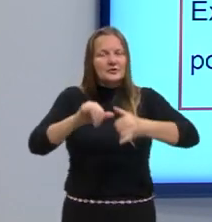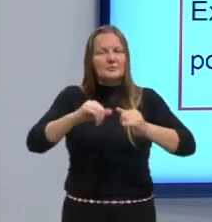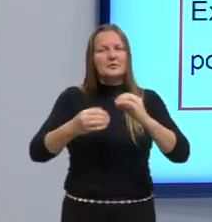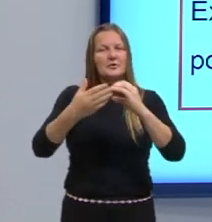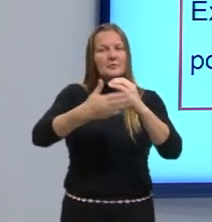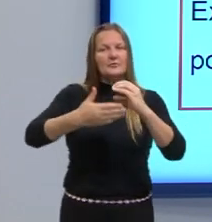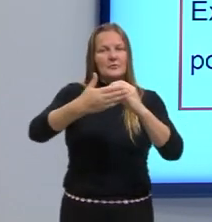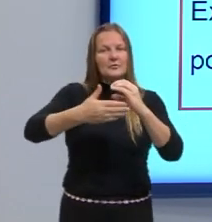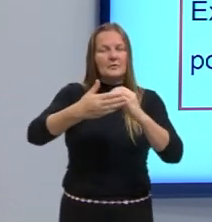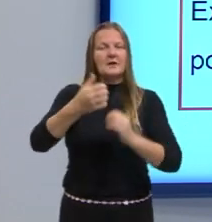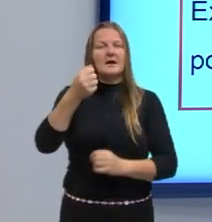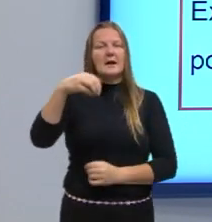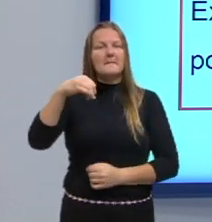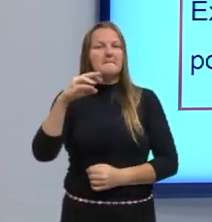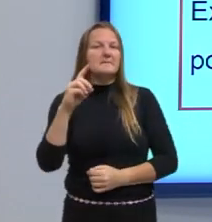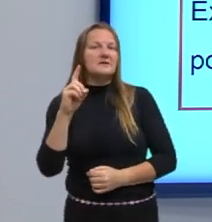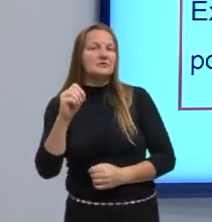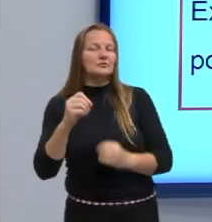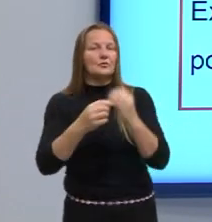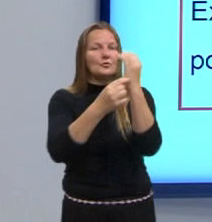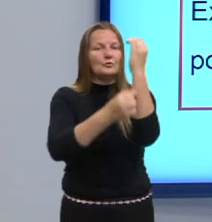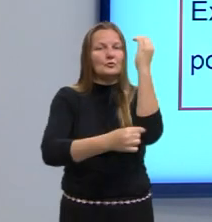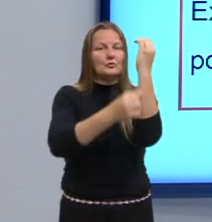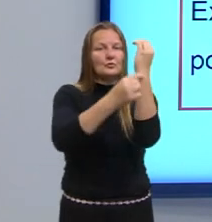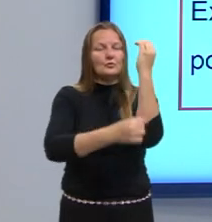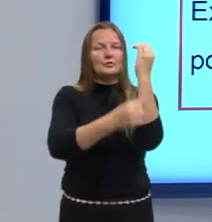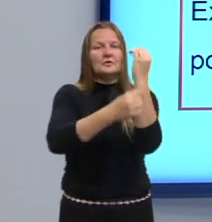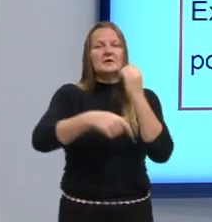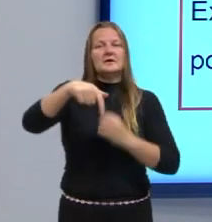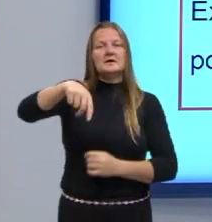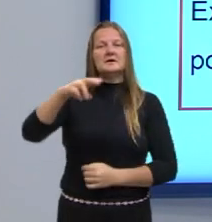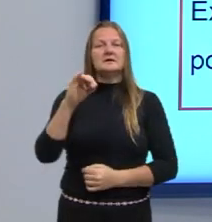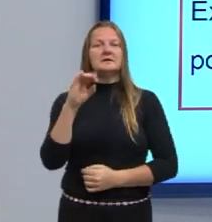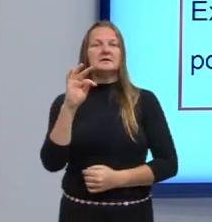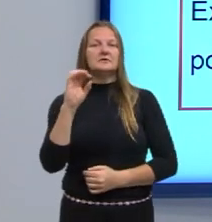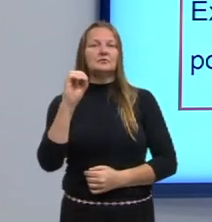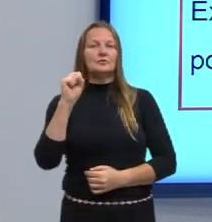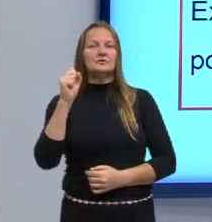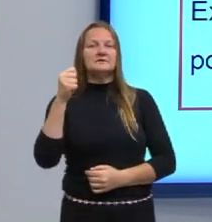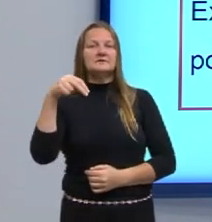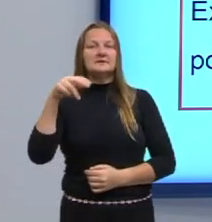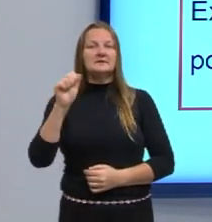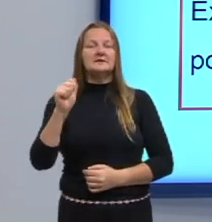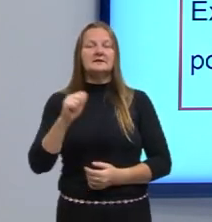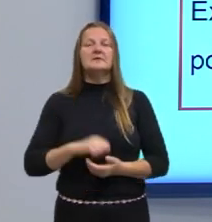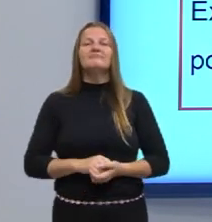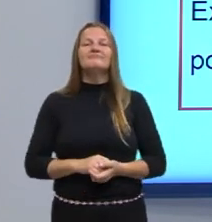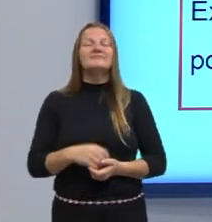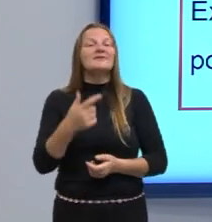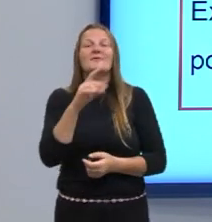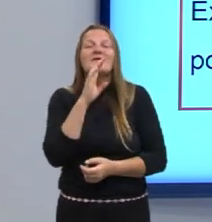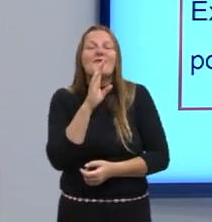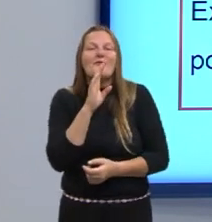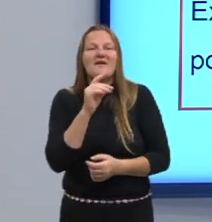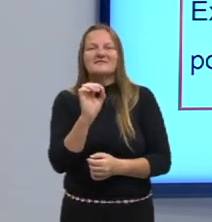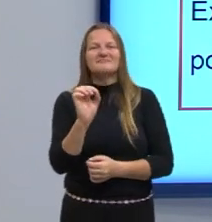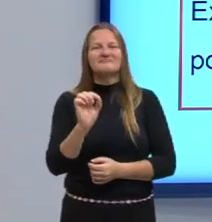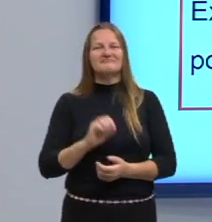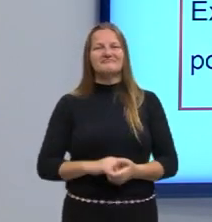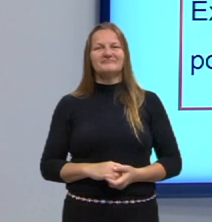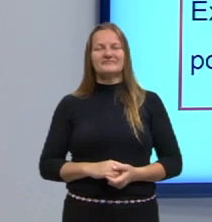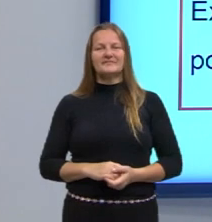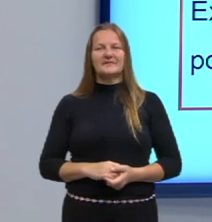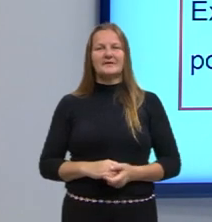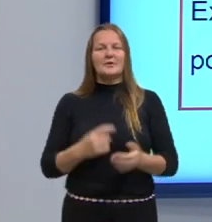como amido a celulose actosana o glicogênio actosana ela não é muito comum de ver nos